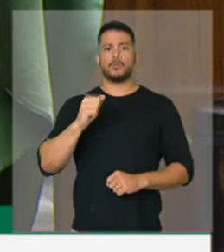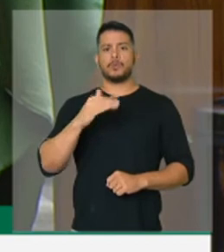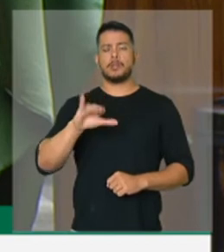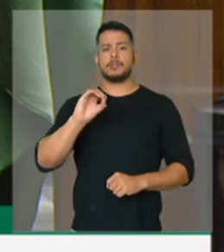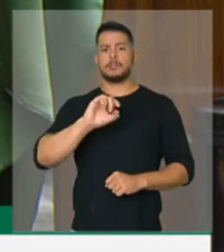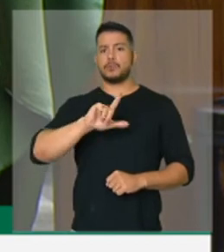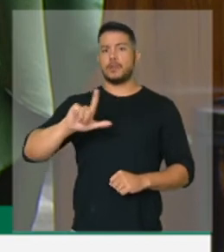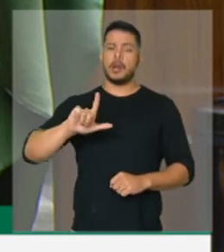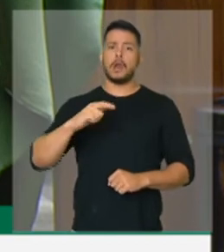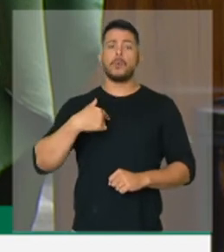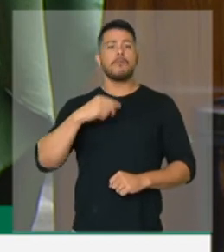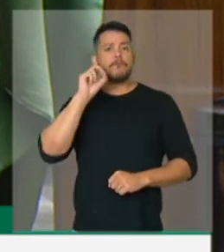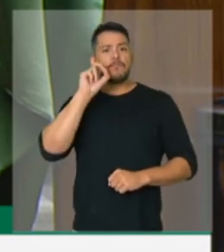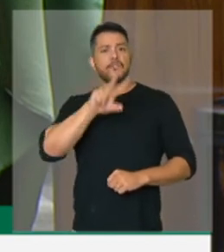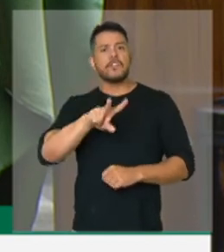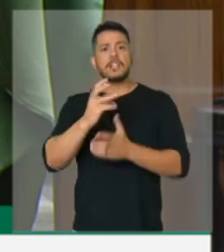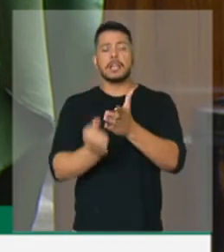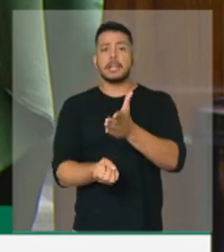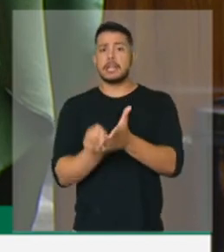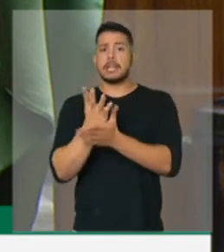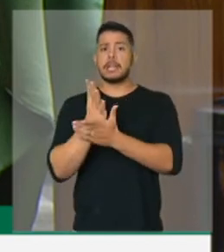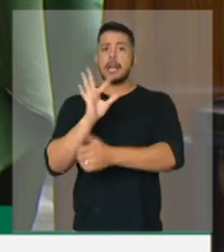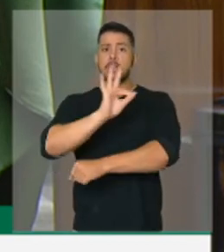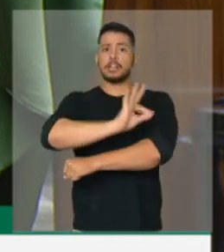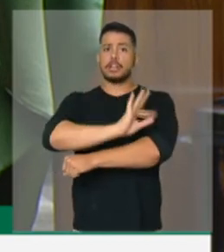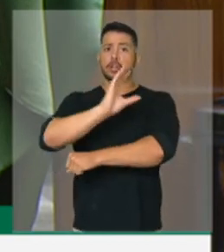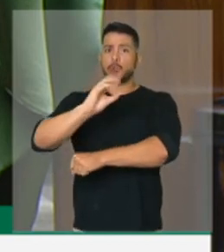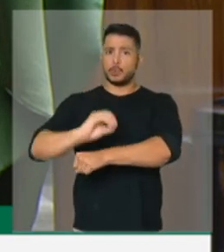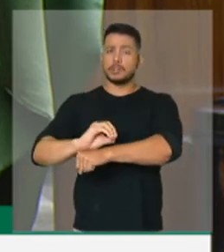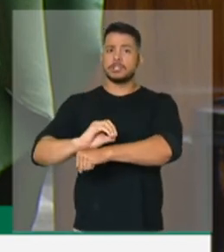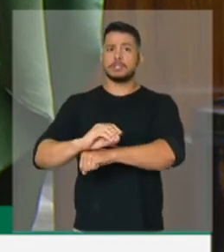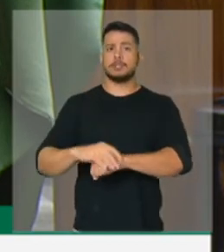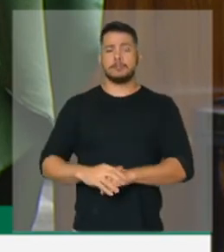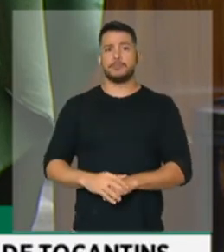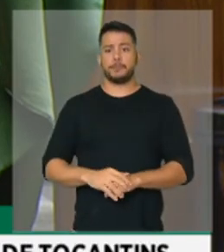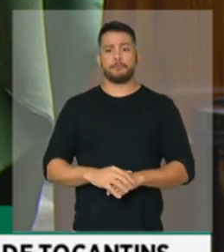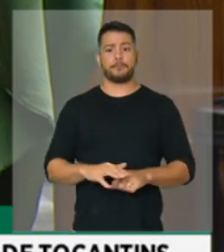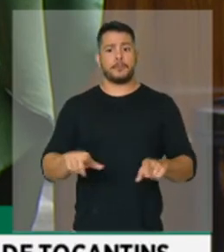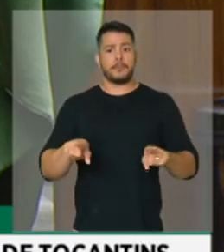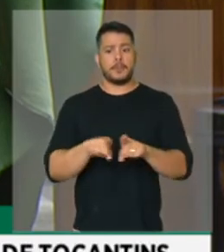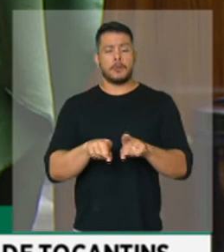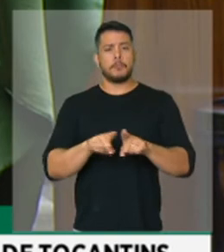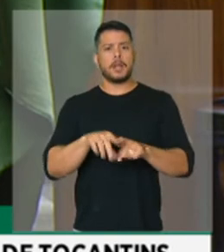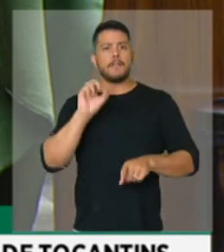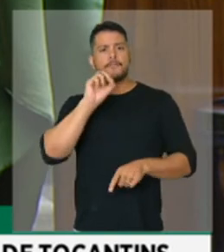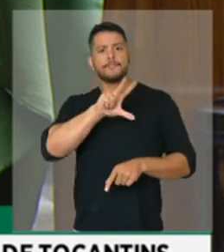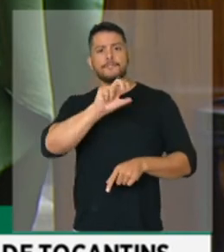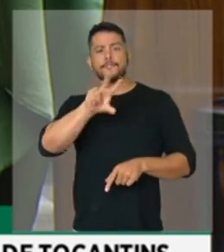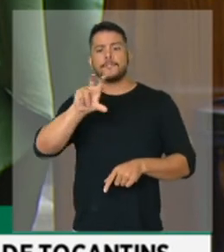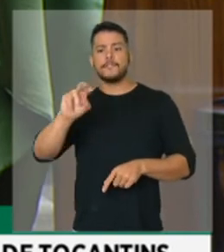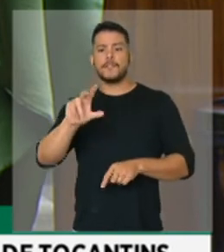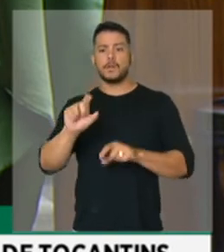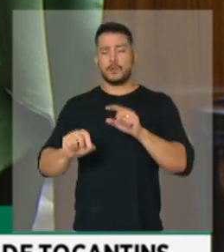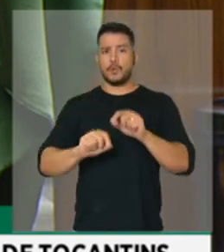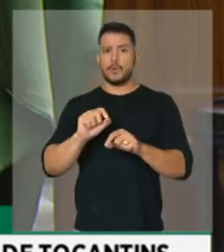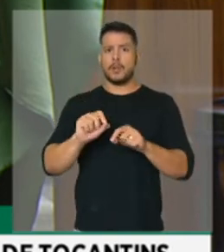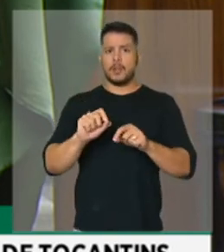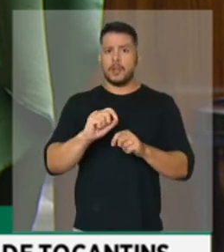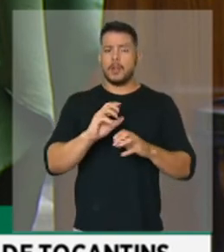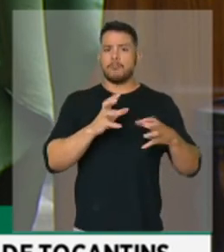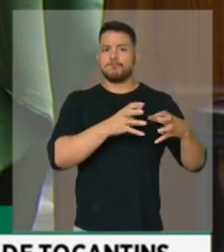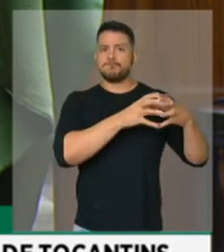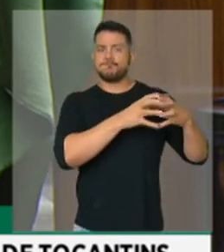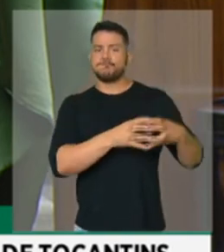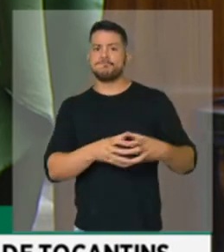do Tocantins. Que vi em Porto Nacional sair as caravanas para a Constituinte de 88.